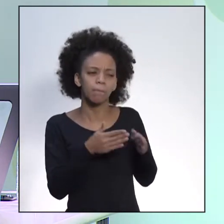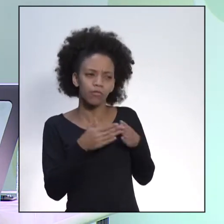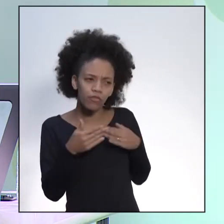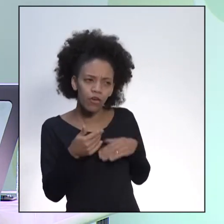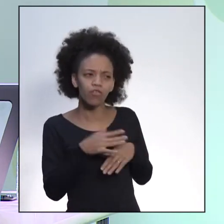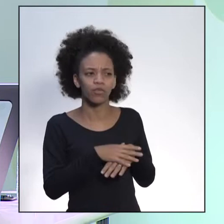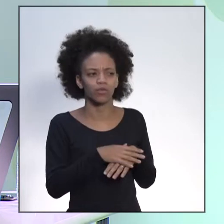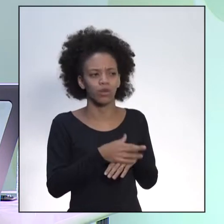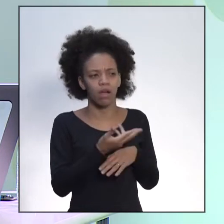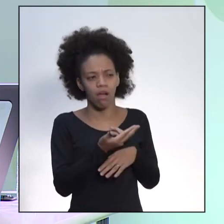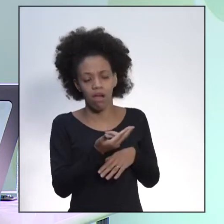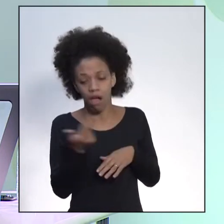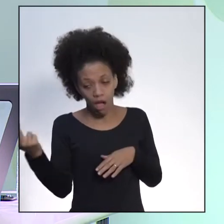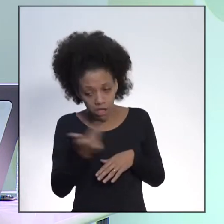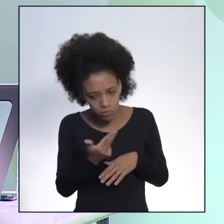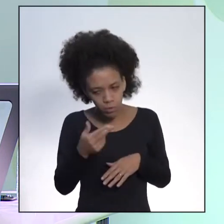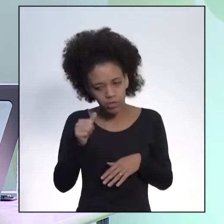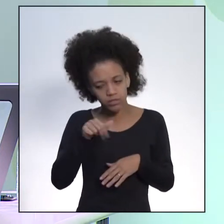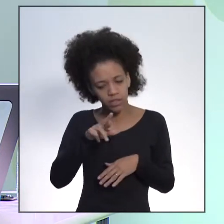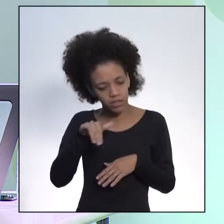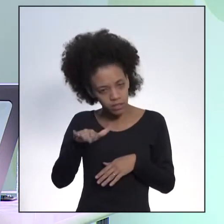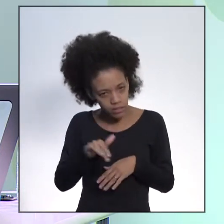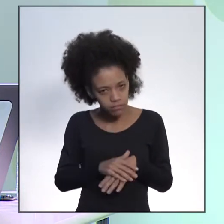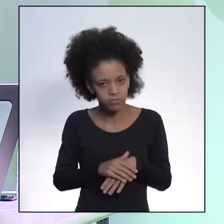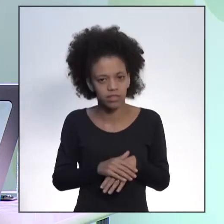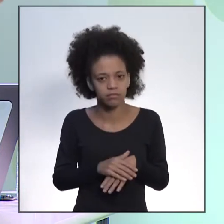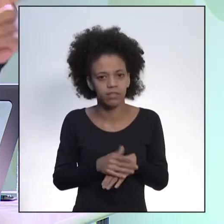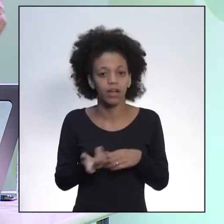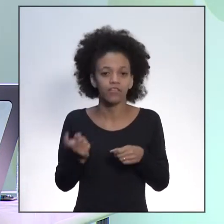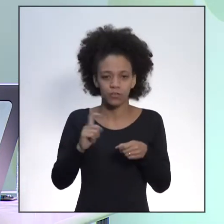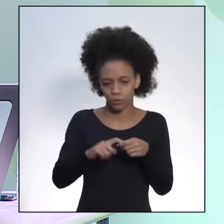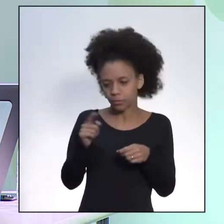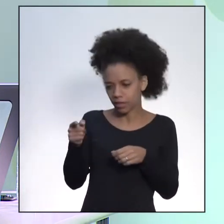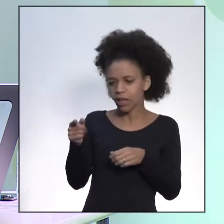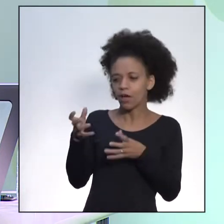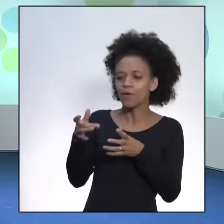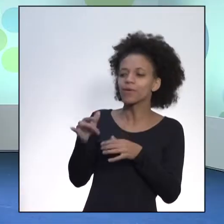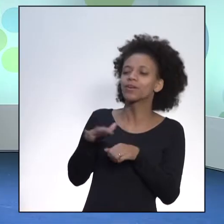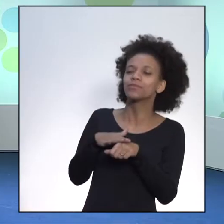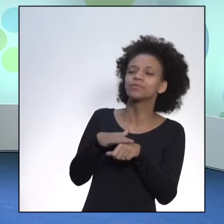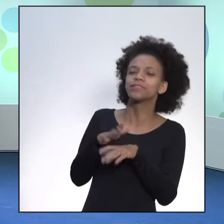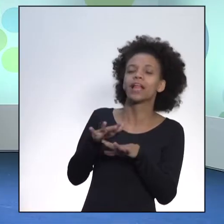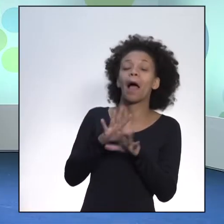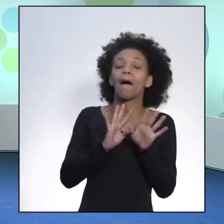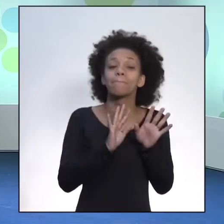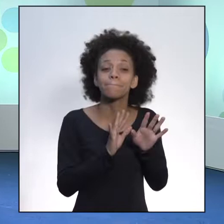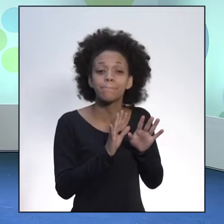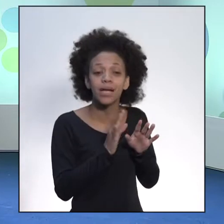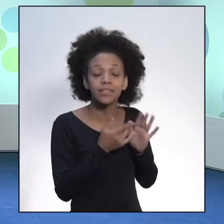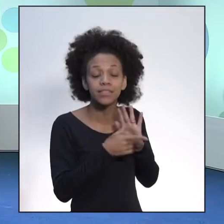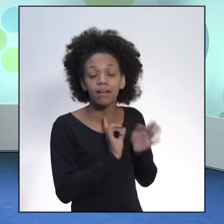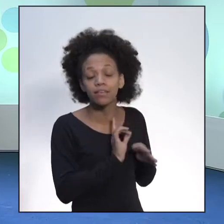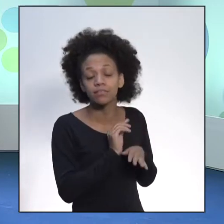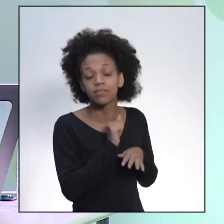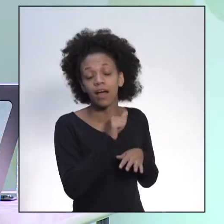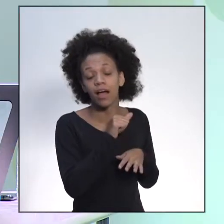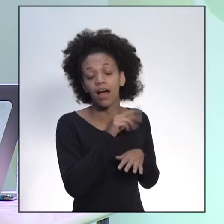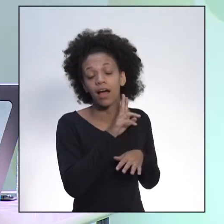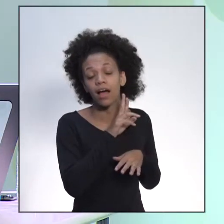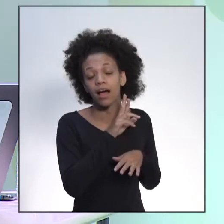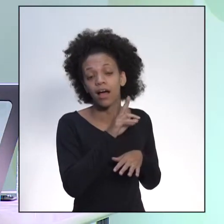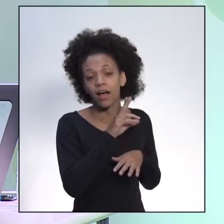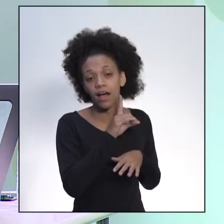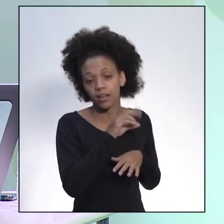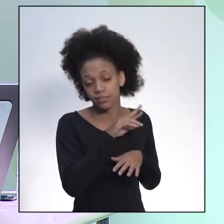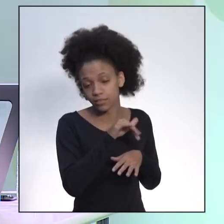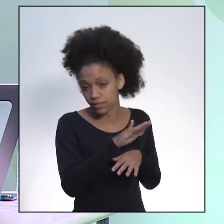a resposta da Ariana. Eu vou retomar daqui a pouco, que eu quero fazer um comentário. Mas, Adriana, antes, eu quero, junto